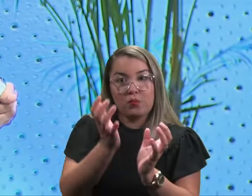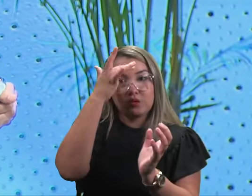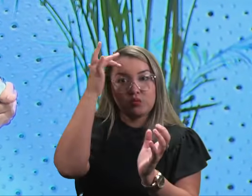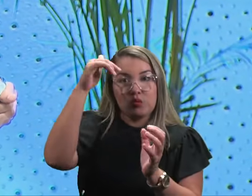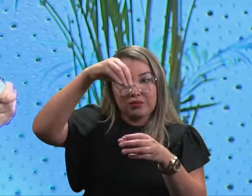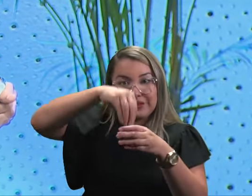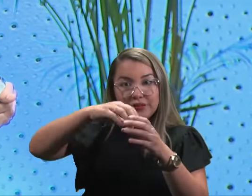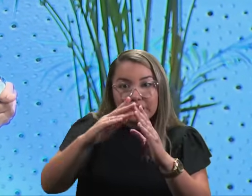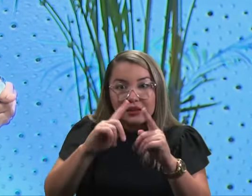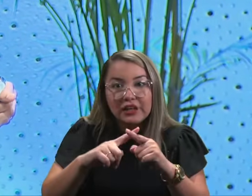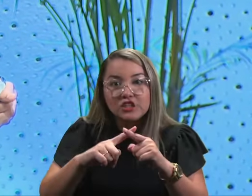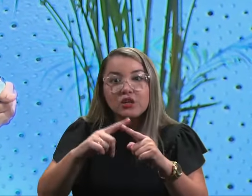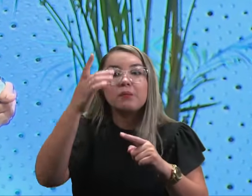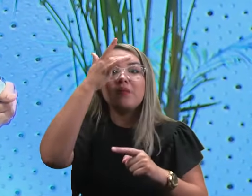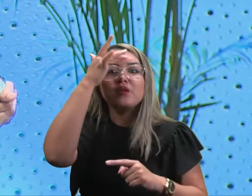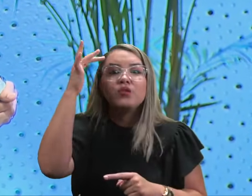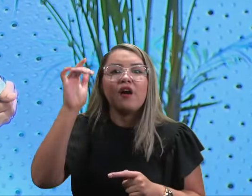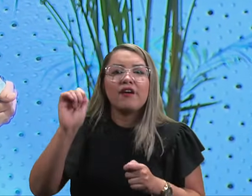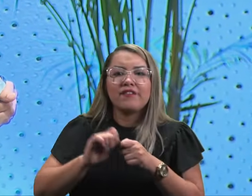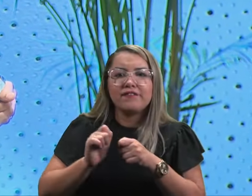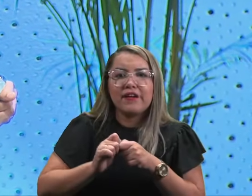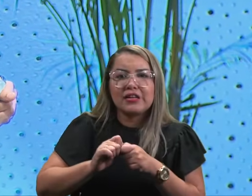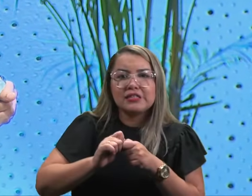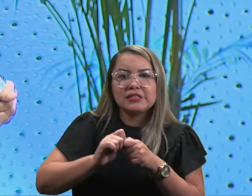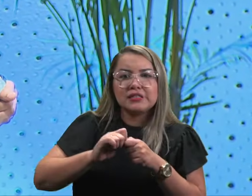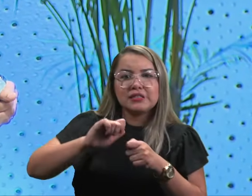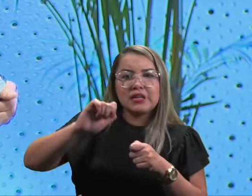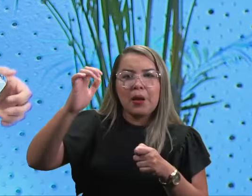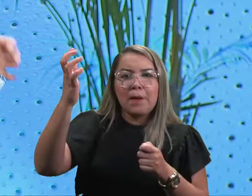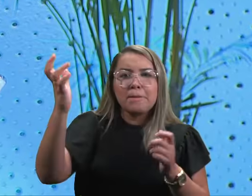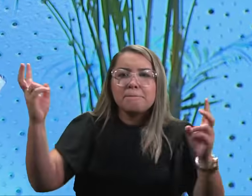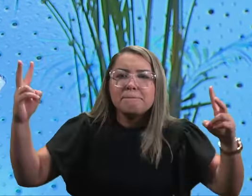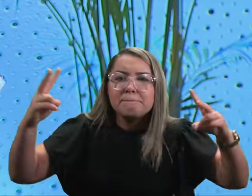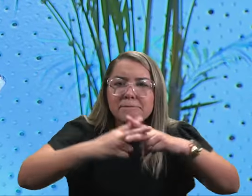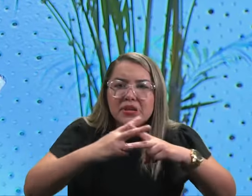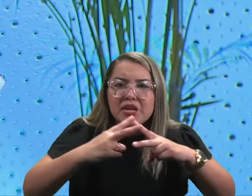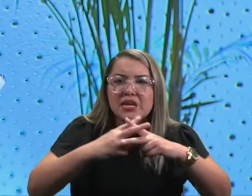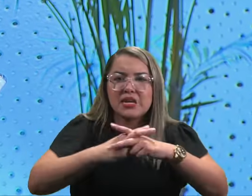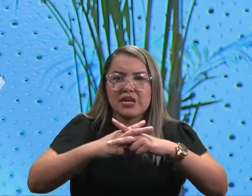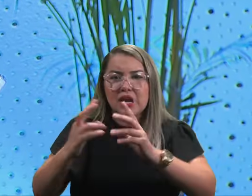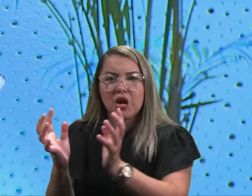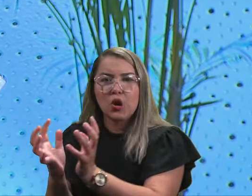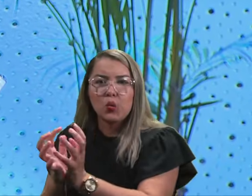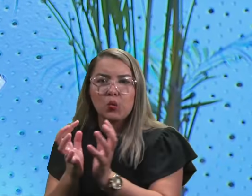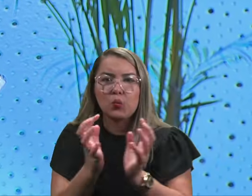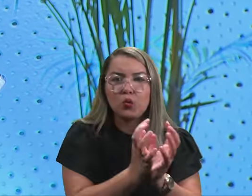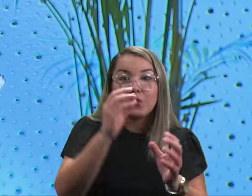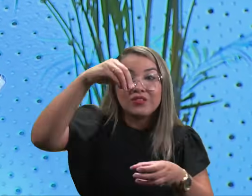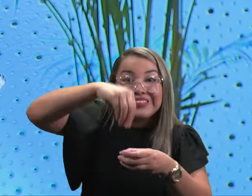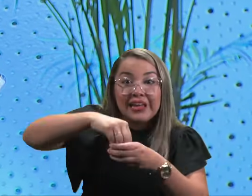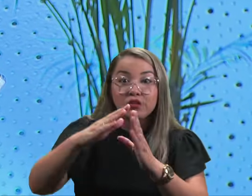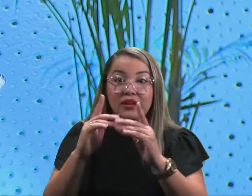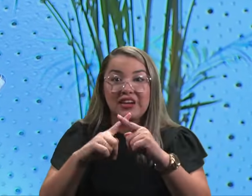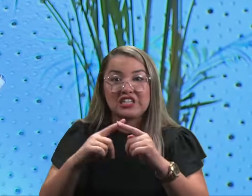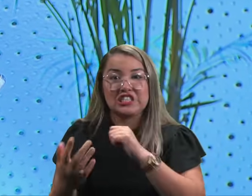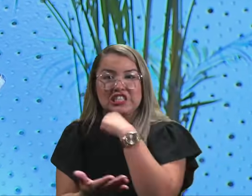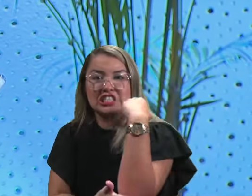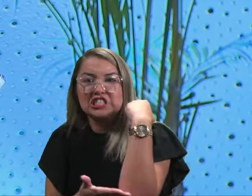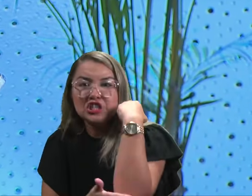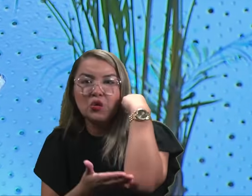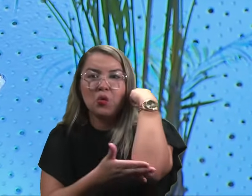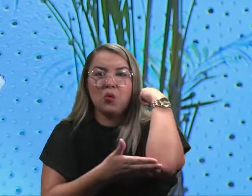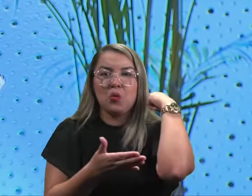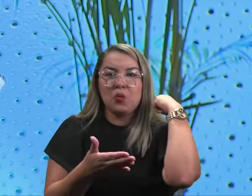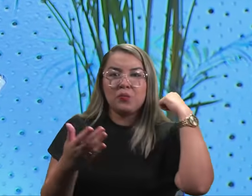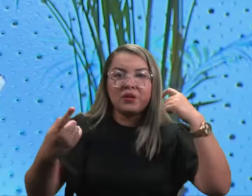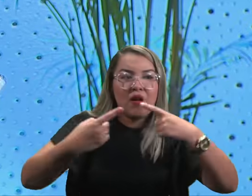aqueles que promovem ira entre os irmãos, rixas, ciúmes,